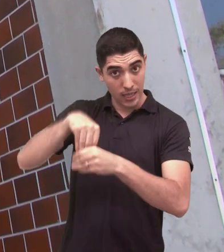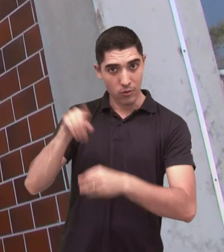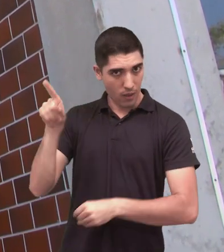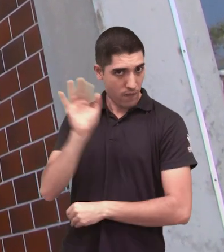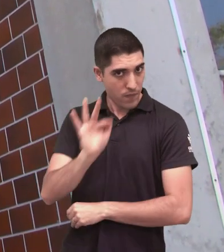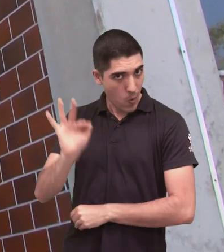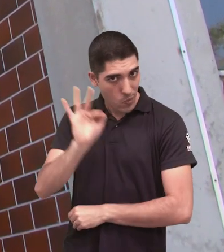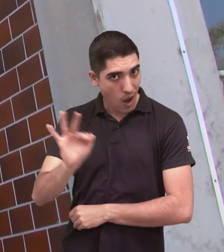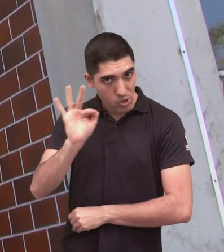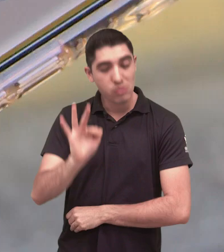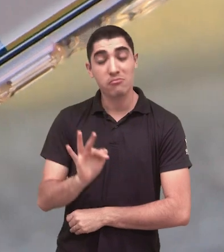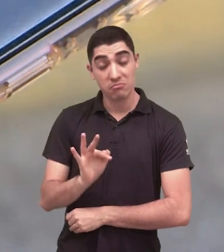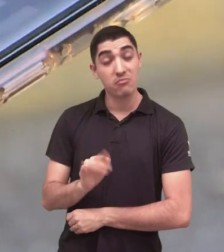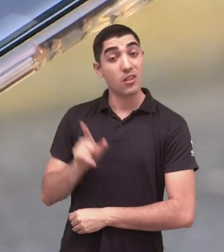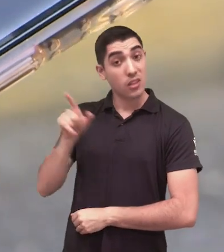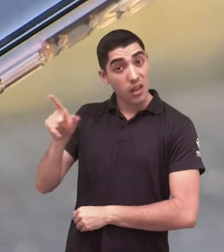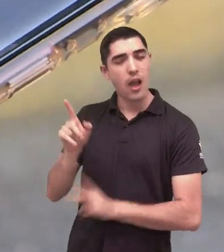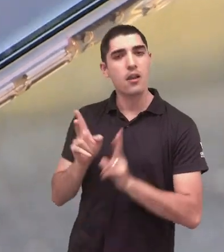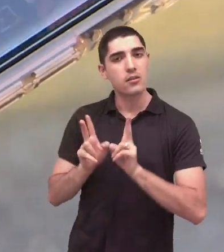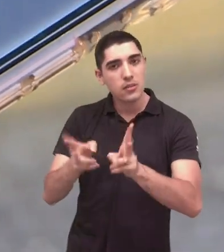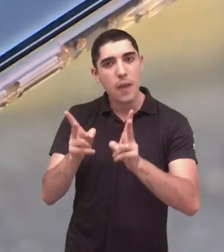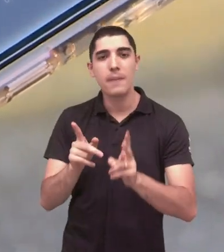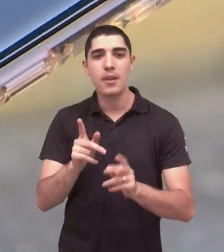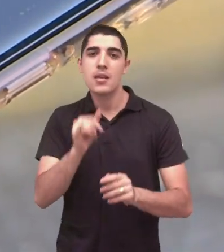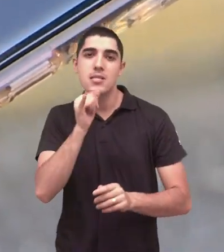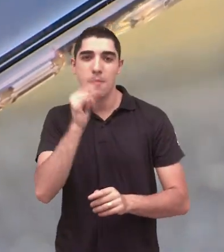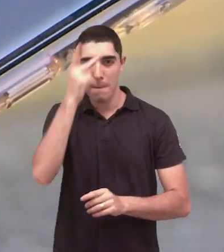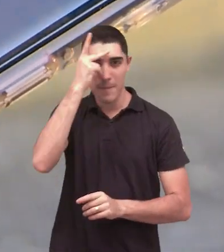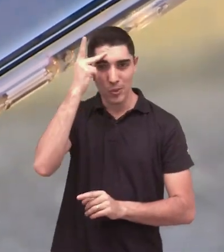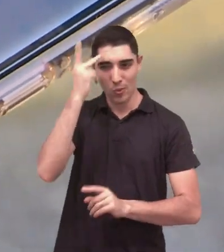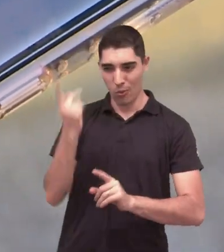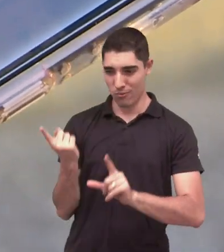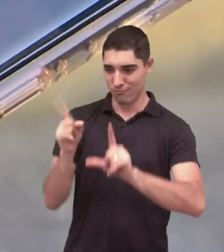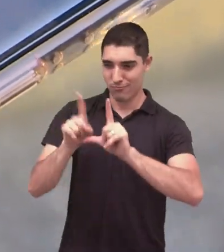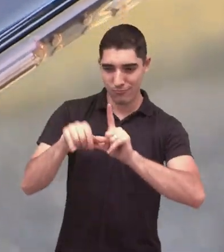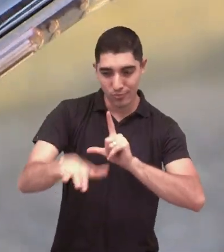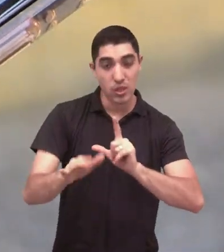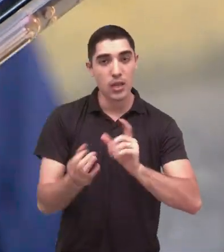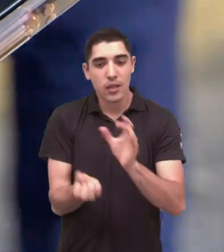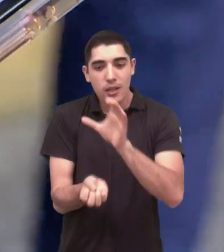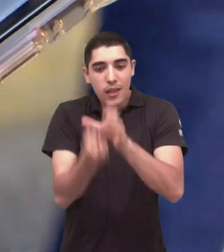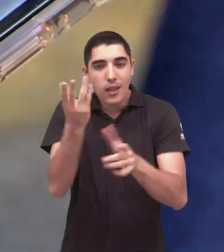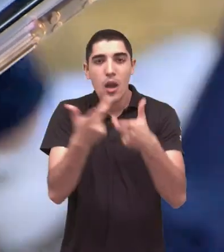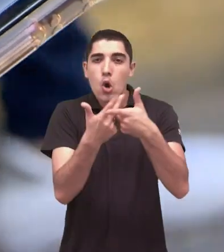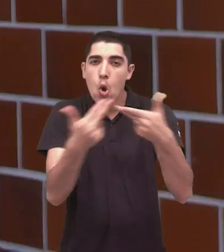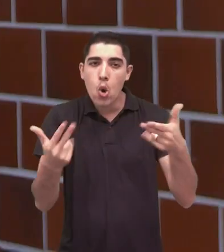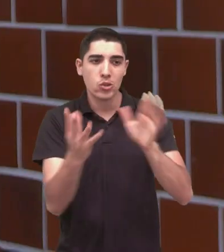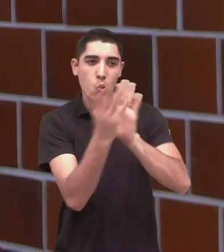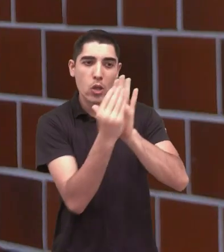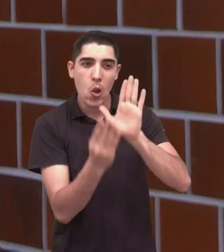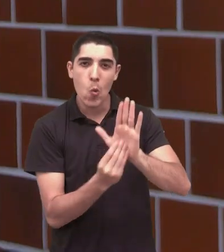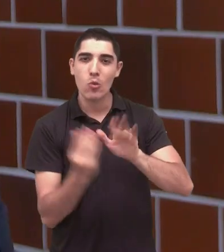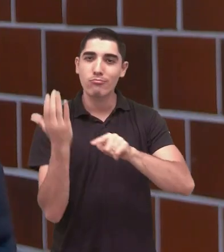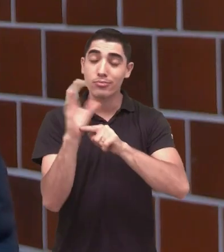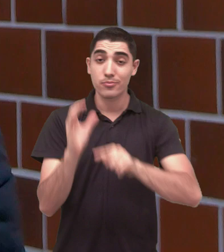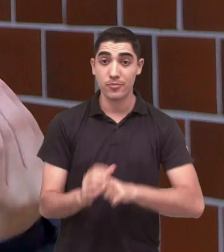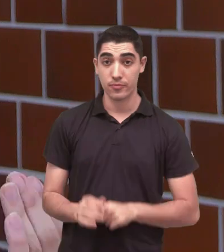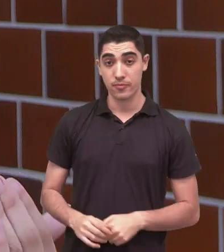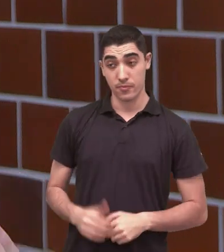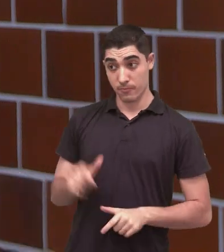na TV da universidade e se inspira em criadoras de conteúdo que fazem um trabalho sério na internet. E eu acho que